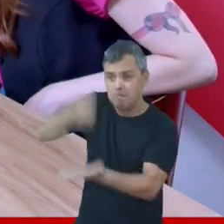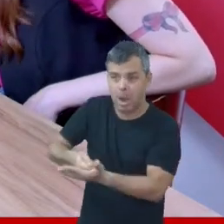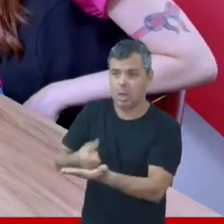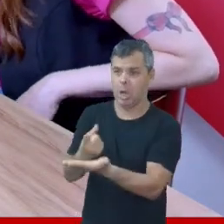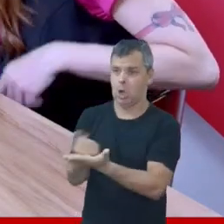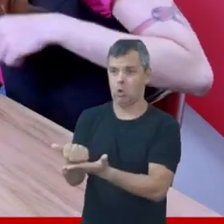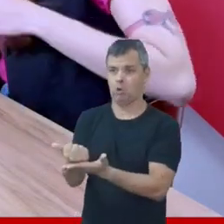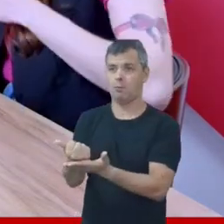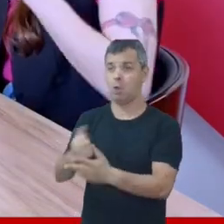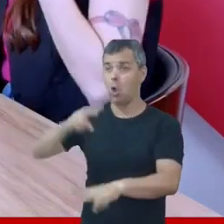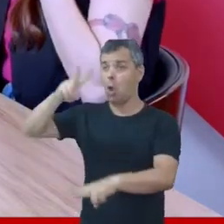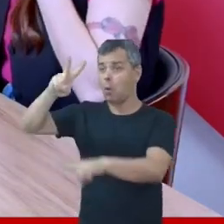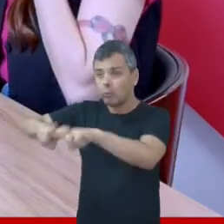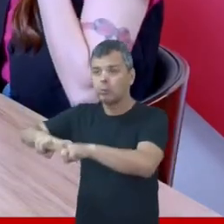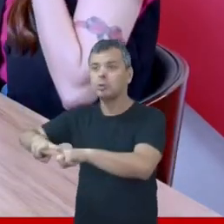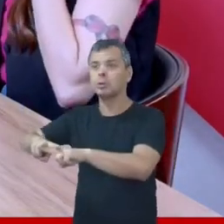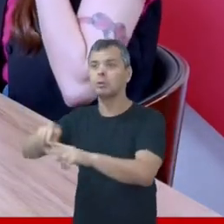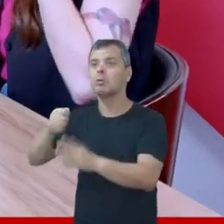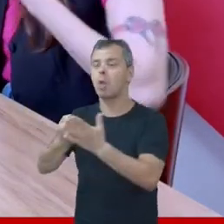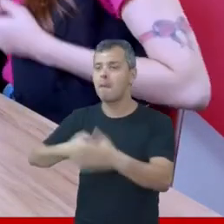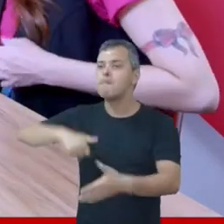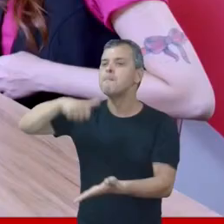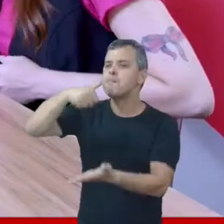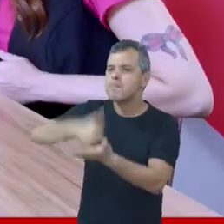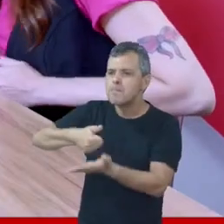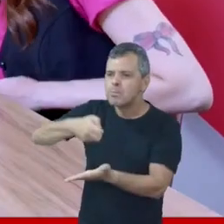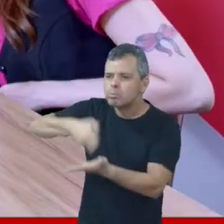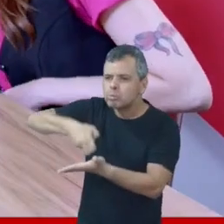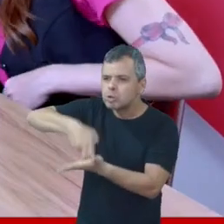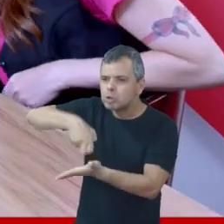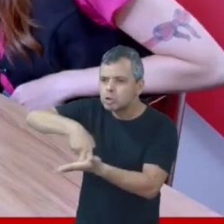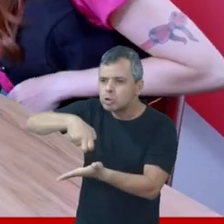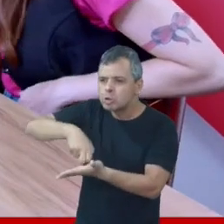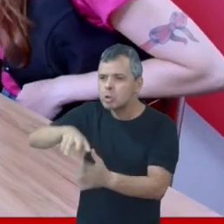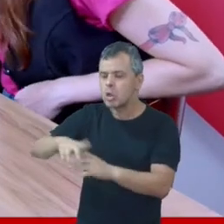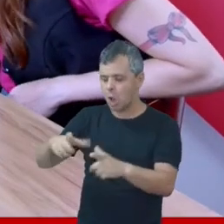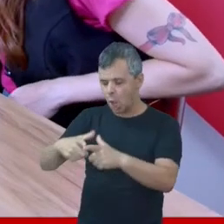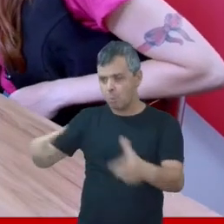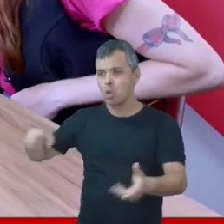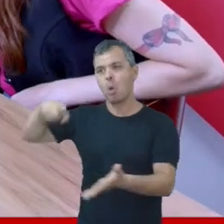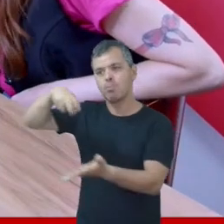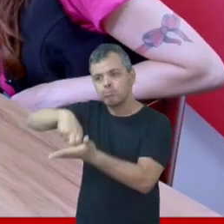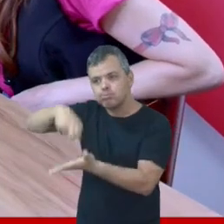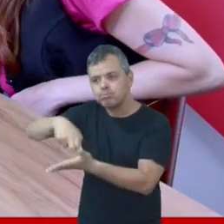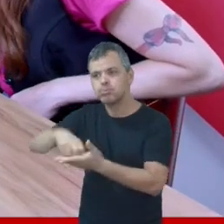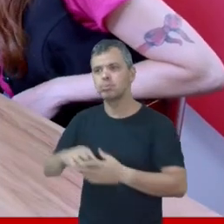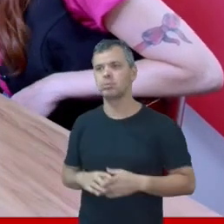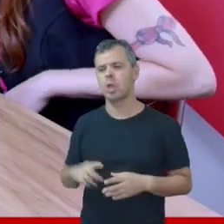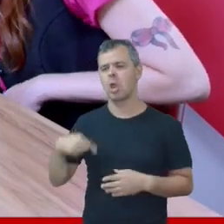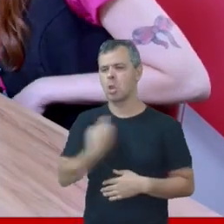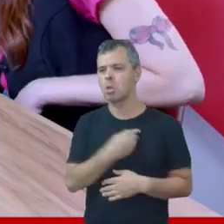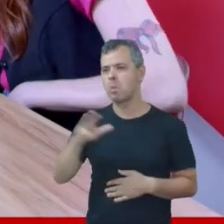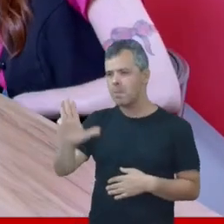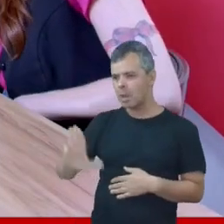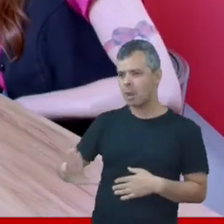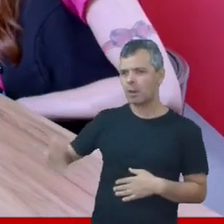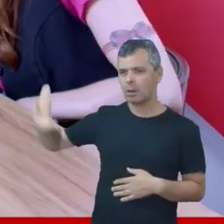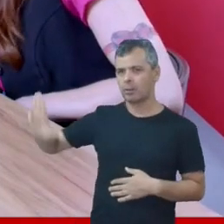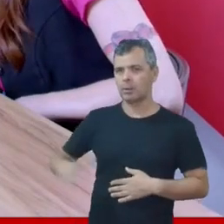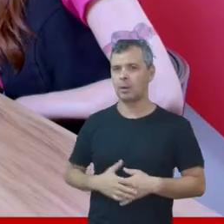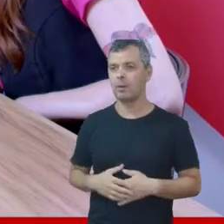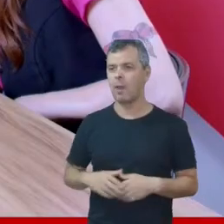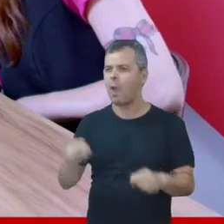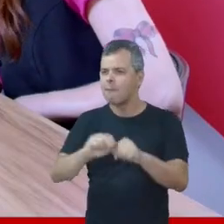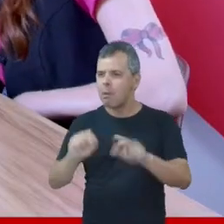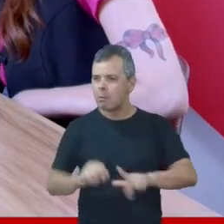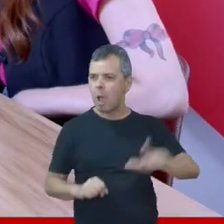preso Exatamente, e aumentou vai pagar a multa. a punição. Exatamente isso, gente. Aumentou a punição. Nosso presidente, né, gente? Sempre pensando. Faz o